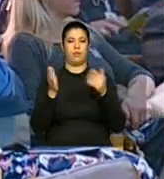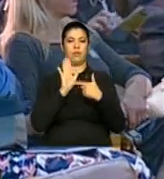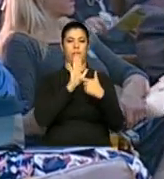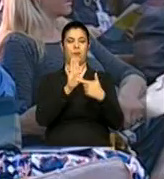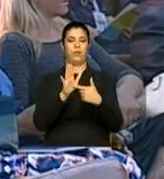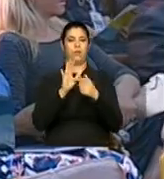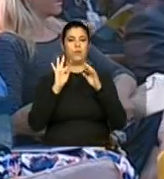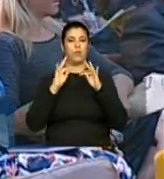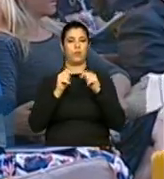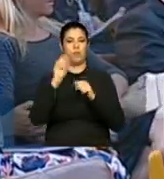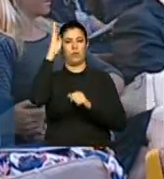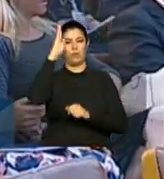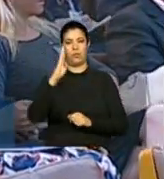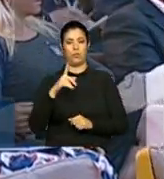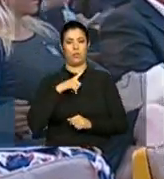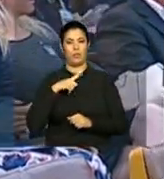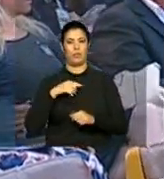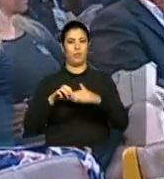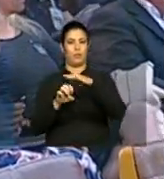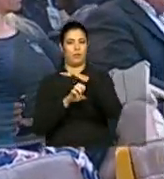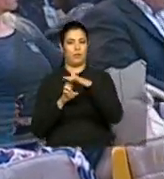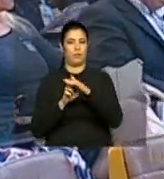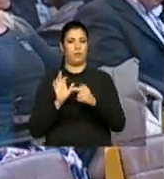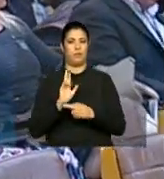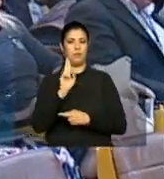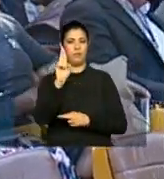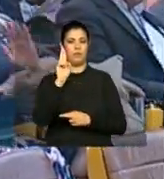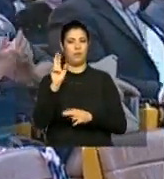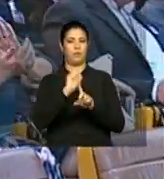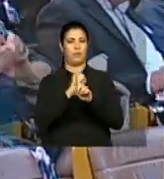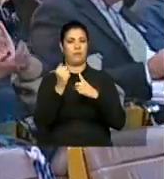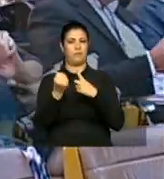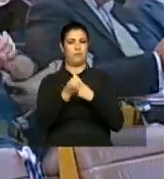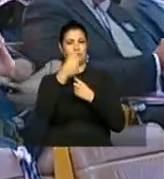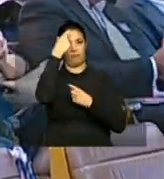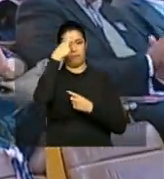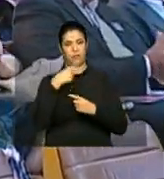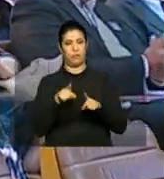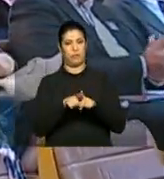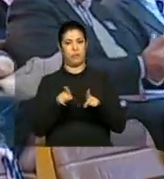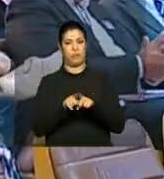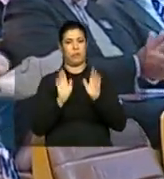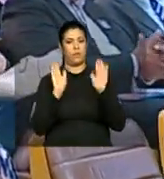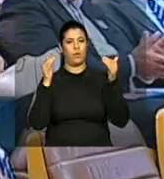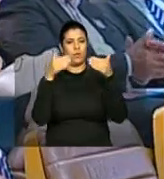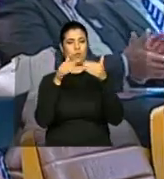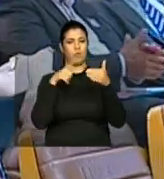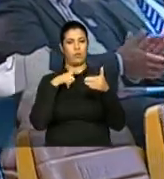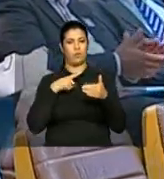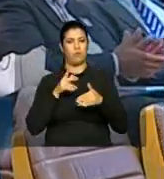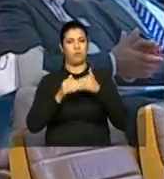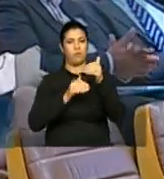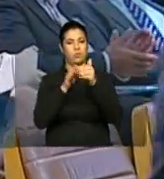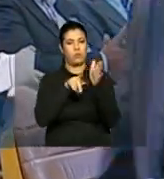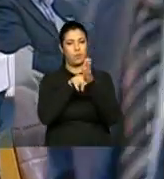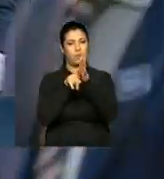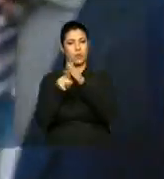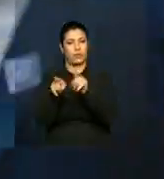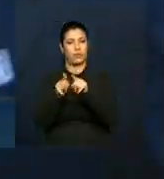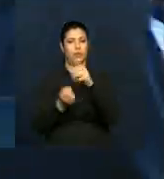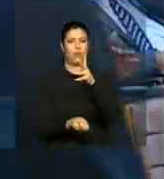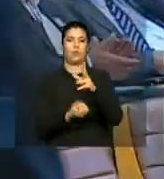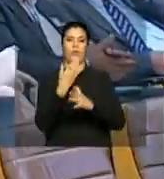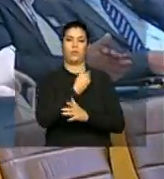é composto por entidades representativas da sociedade civil. O fórum tem caráter consultivo e foi